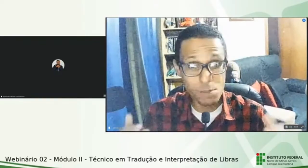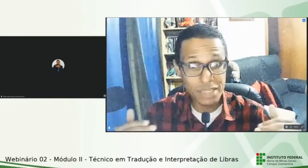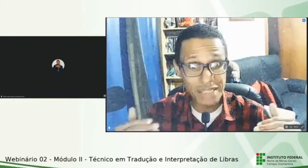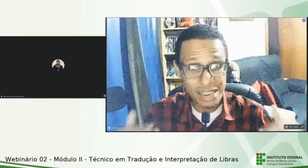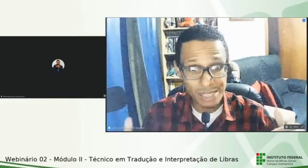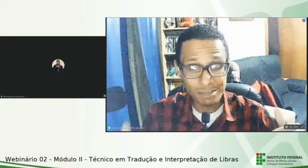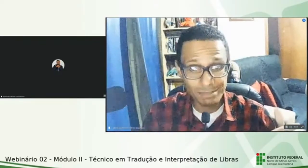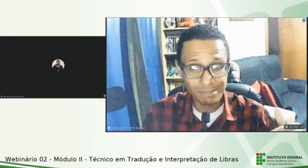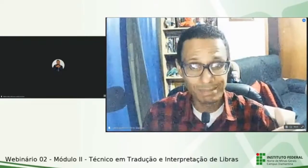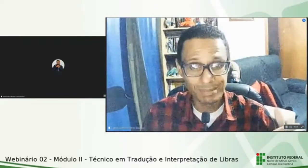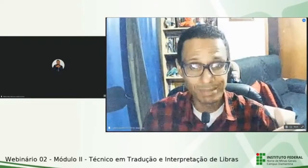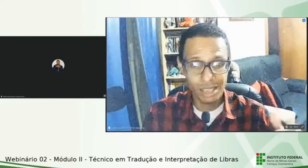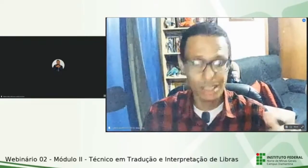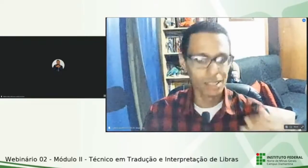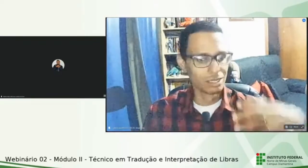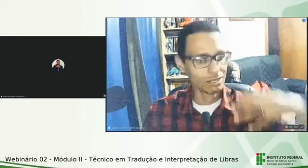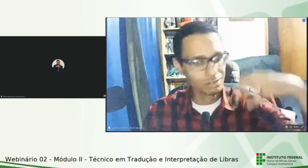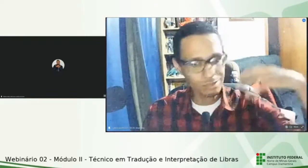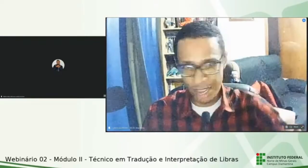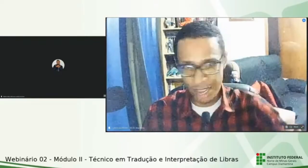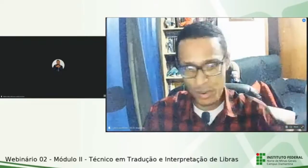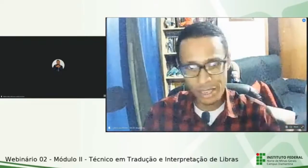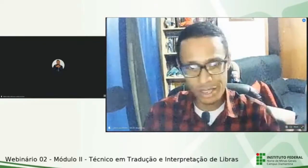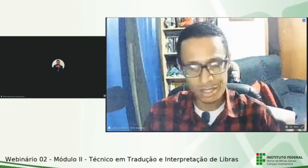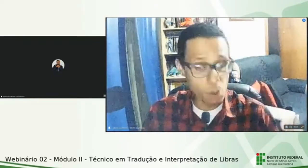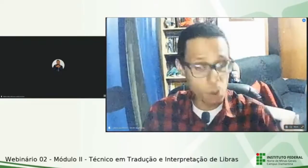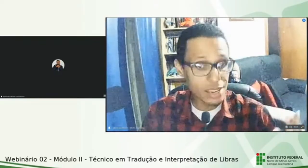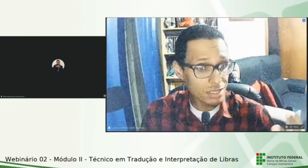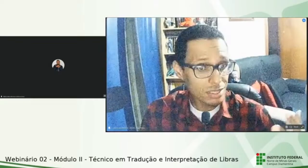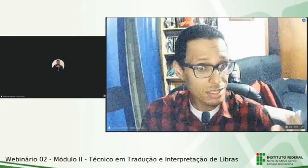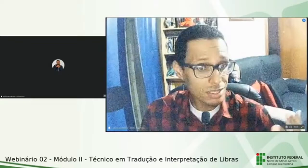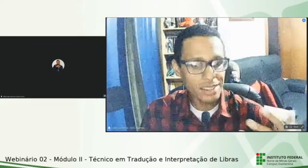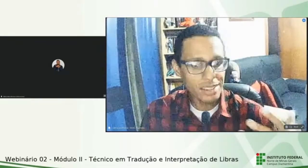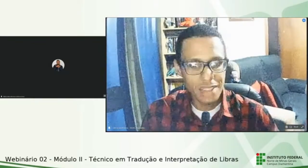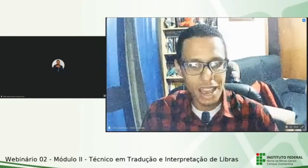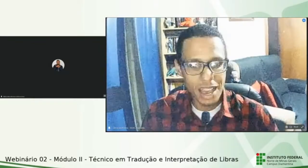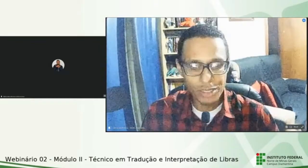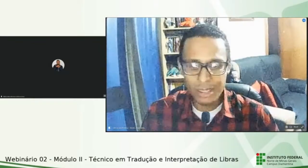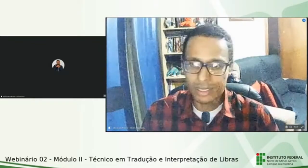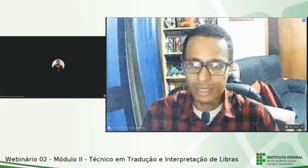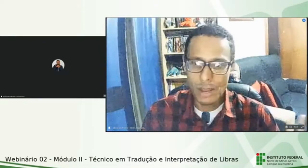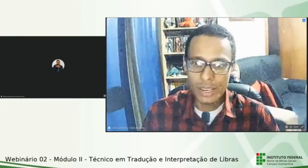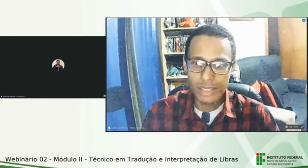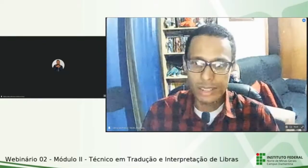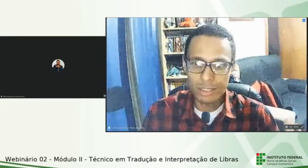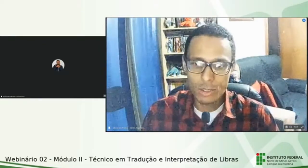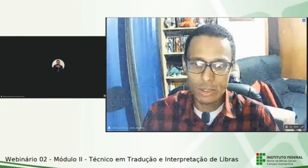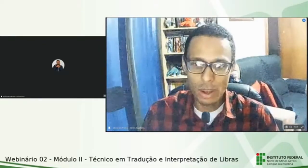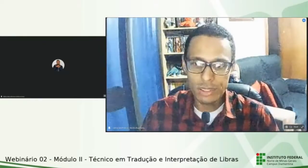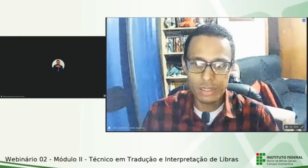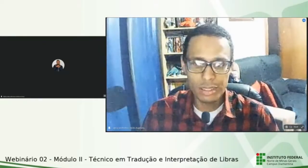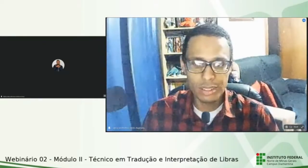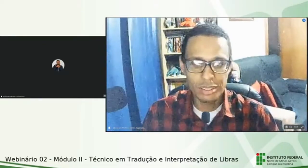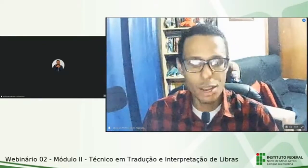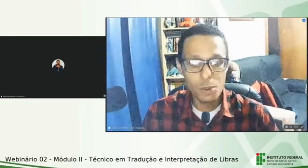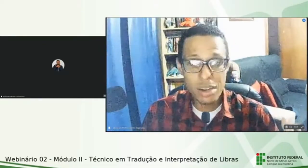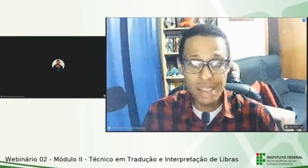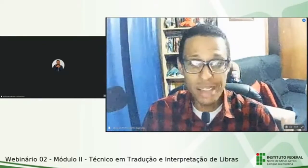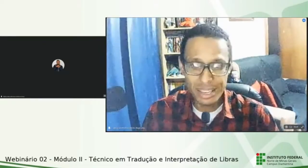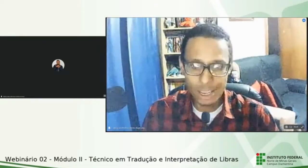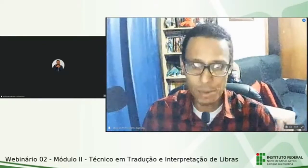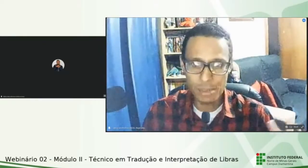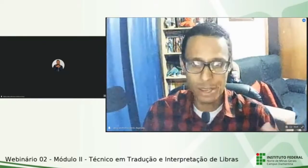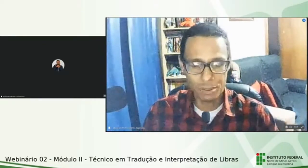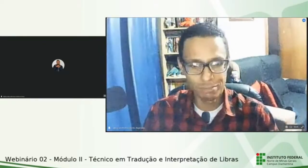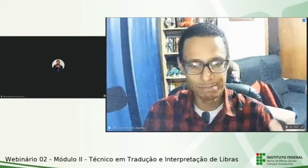É o mandarim. Não é o inglês. Embora ele seja ensinado, né, na maioria das escolas, é o